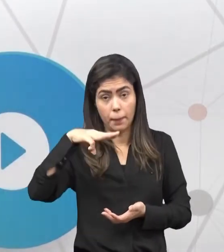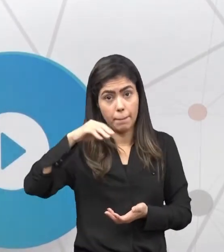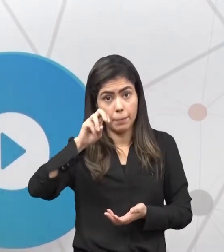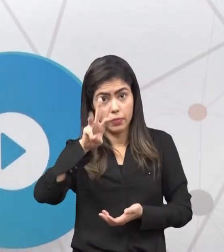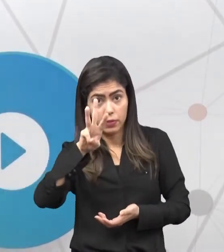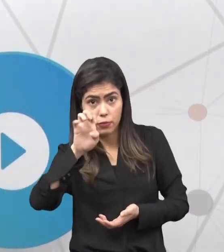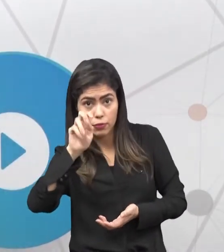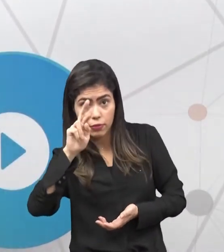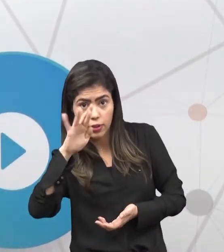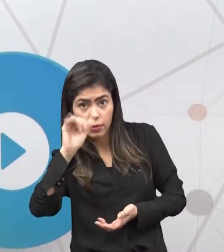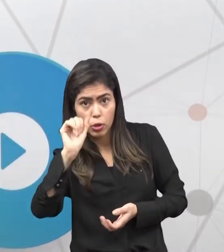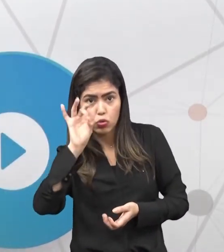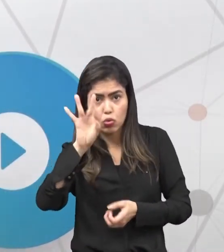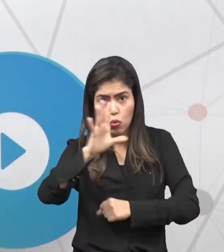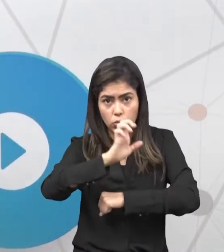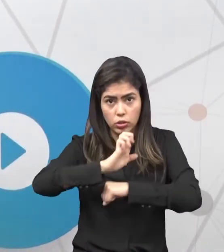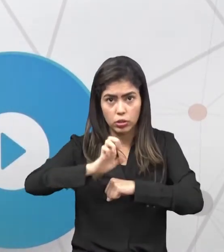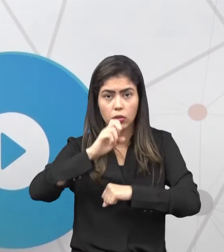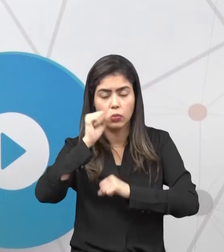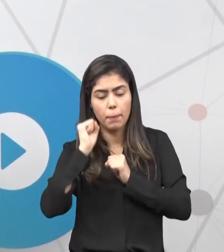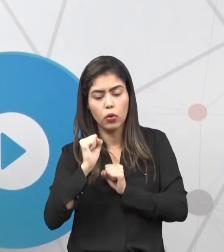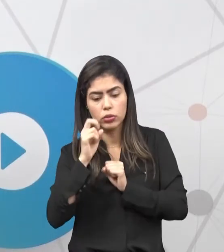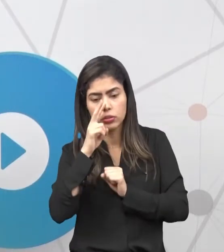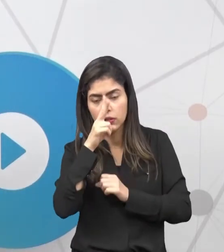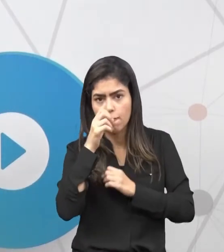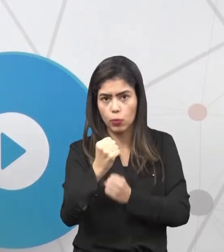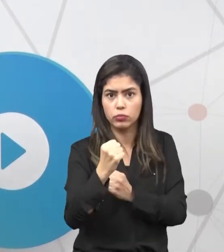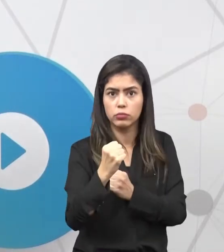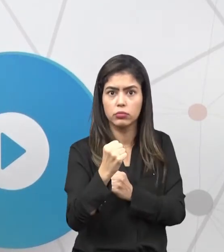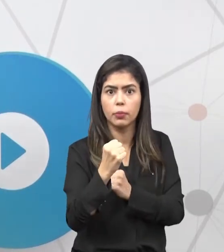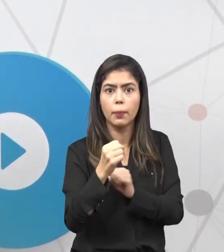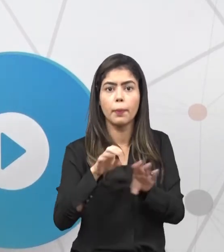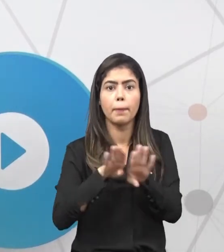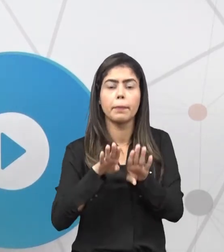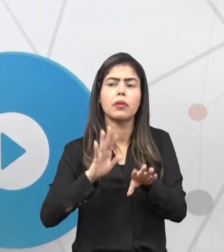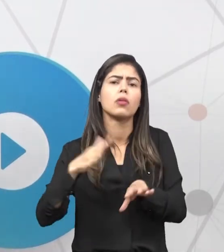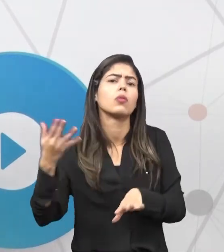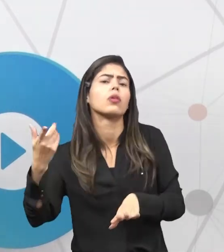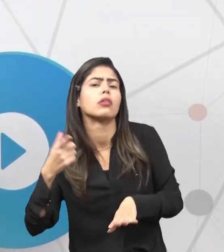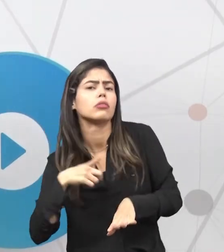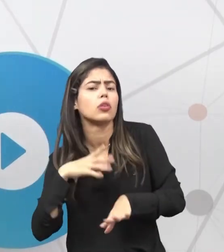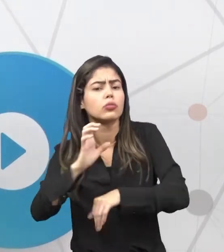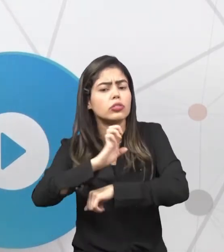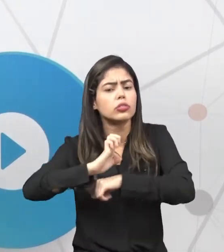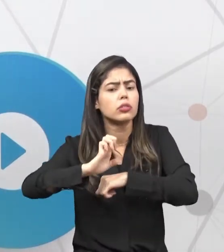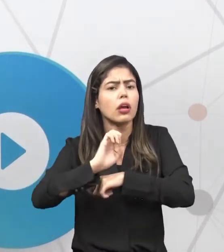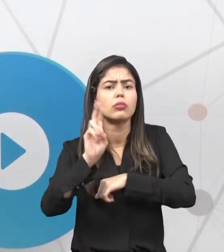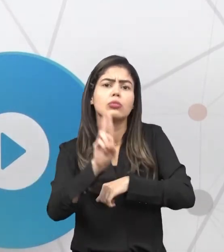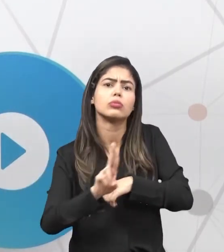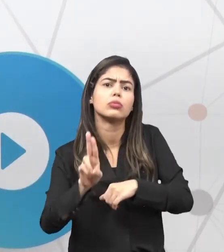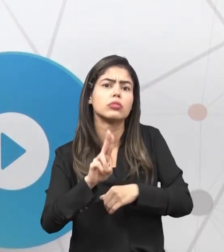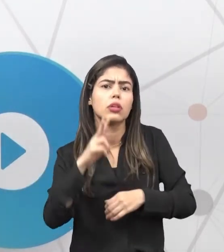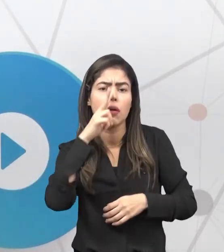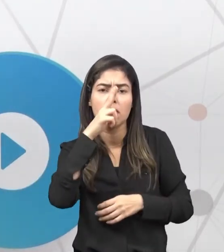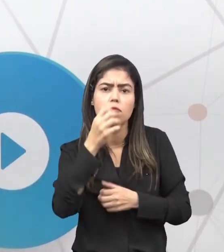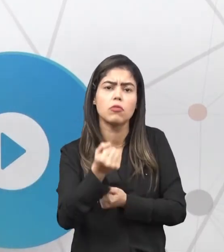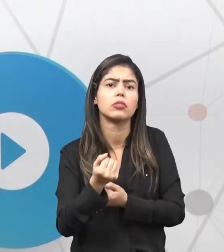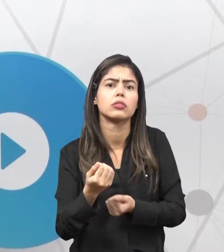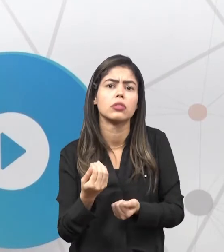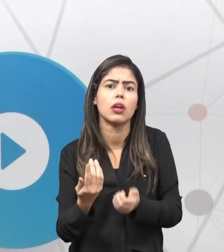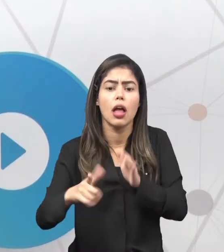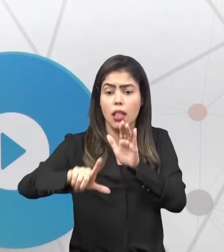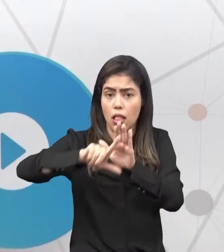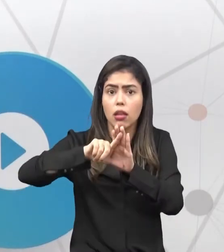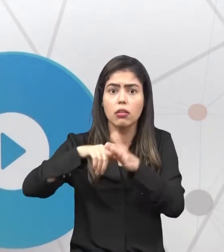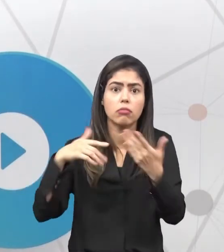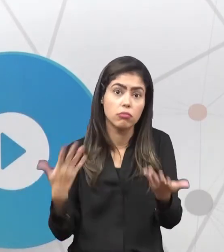Estado pode utilizar a força de forma legítima. E quando é que o Estado, então, utiliza essa força de forma